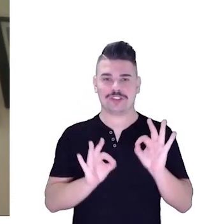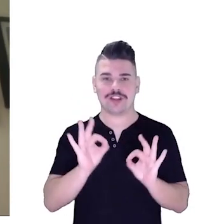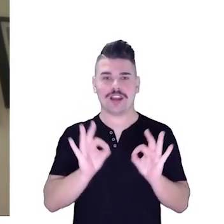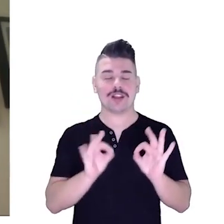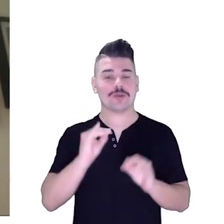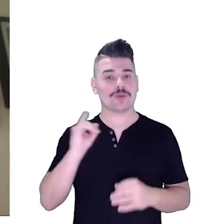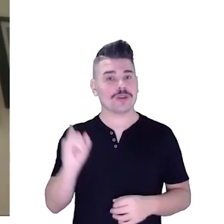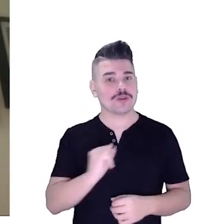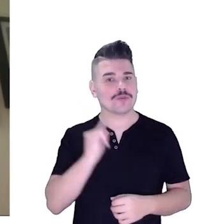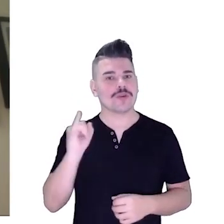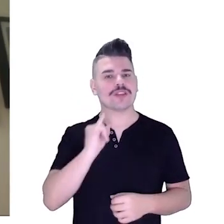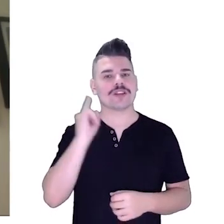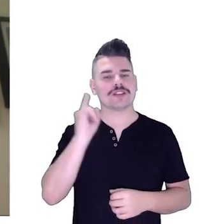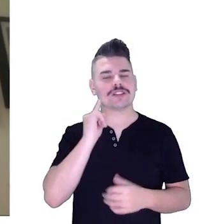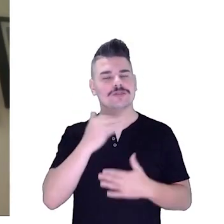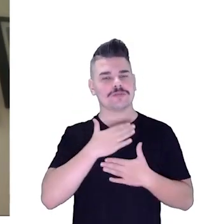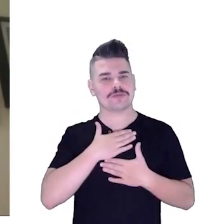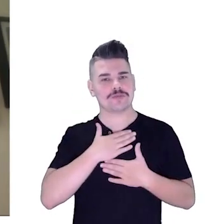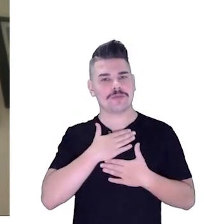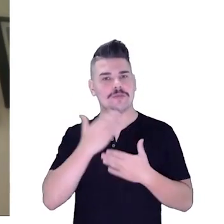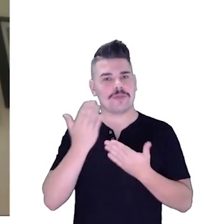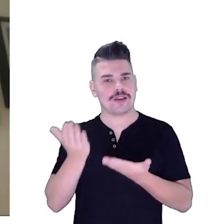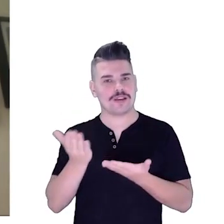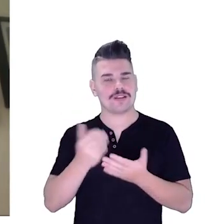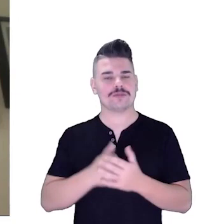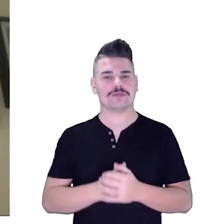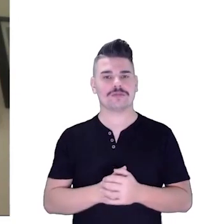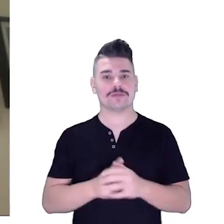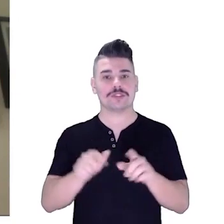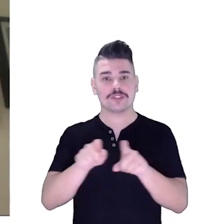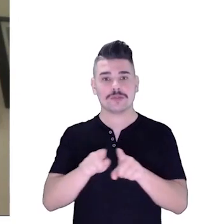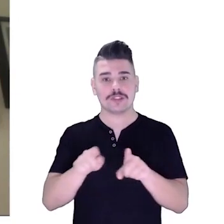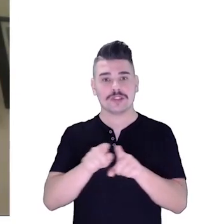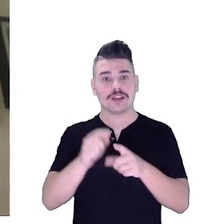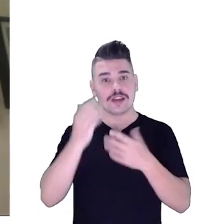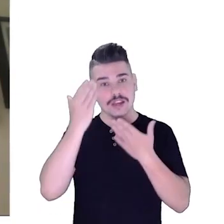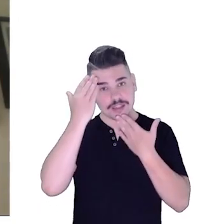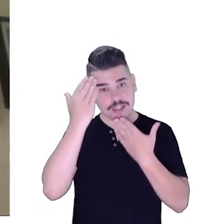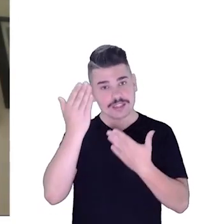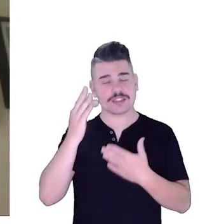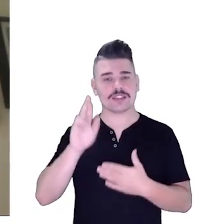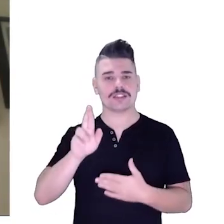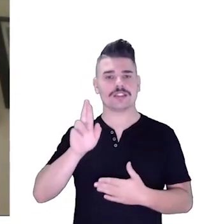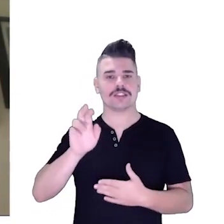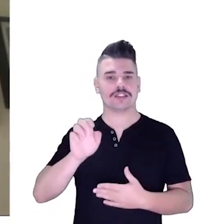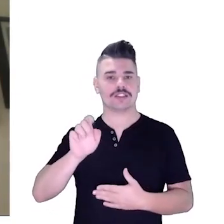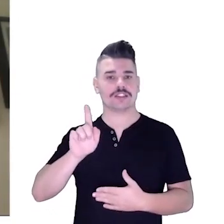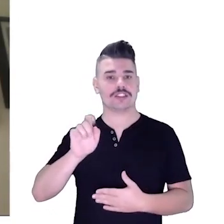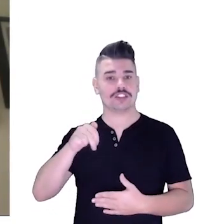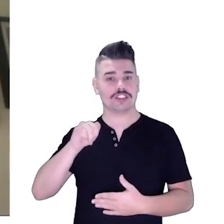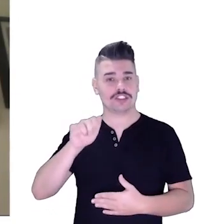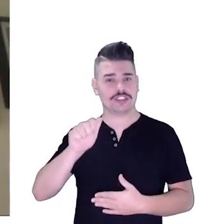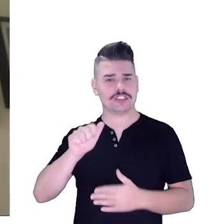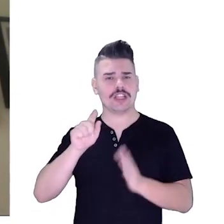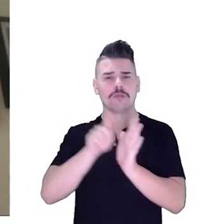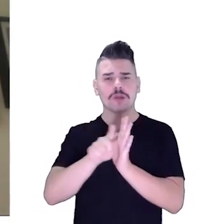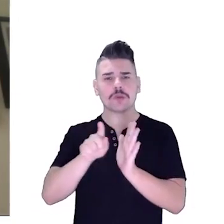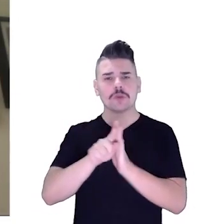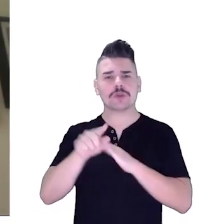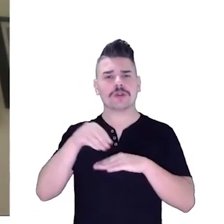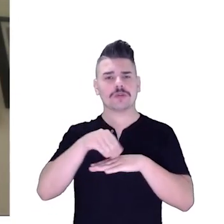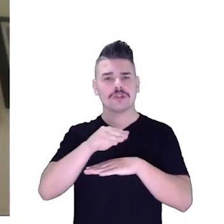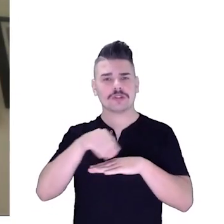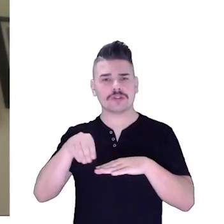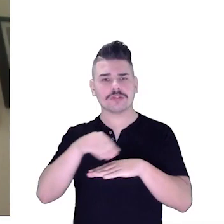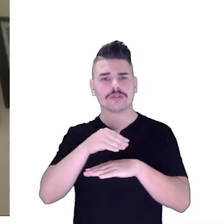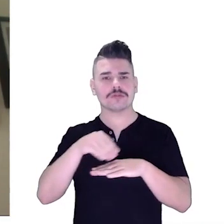filmes, né? Que é um projeto que é muito importante para ela. E agradece também, Regina, você,